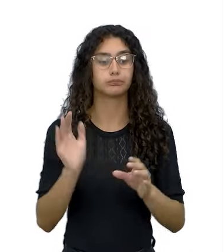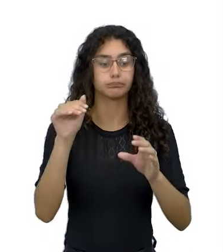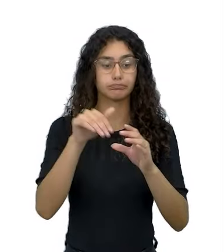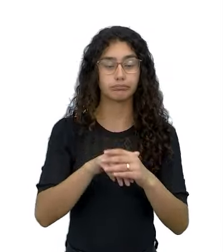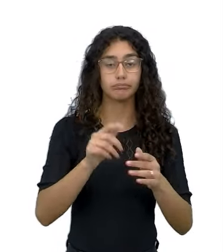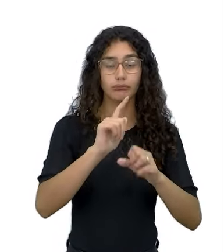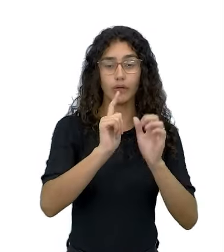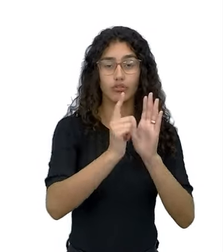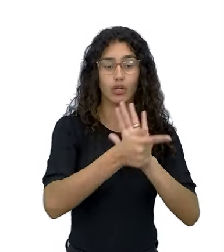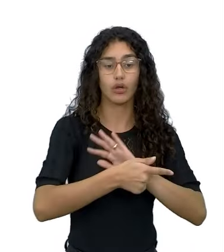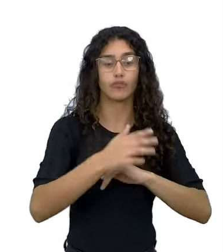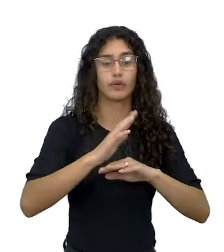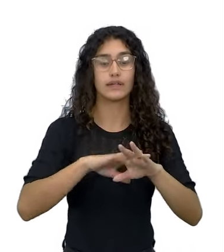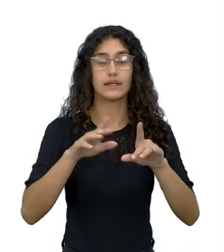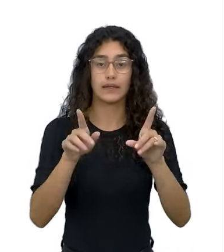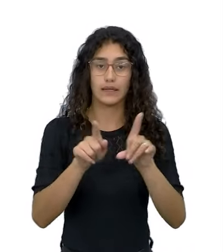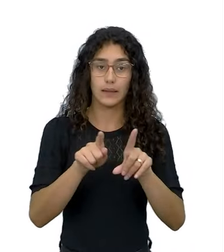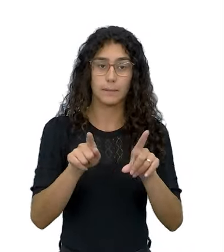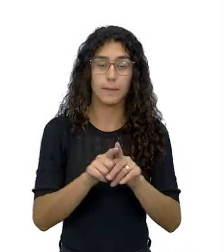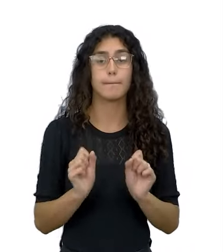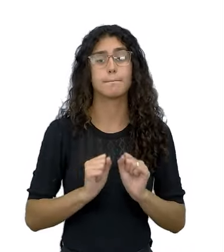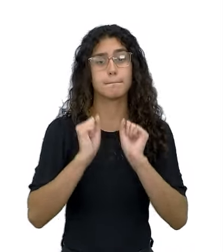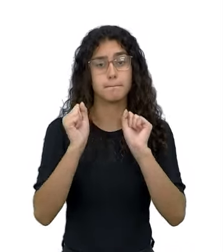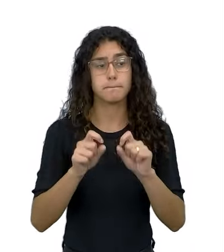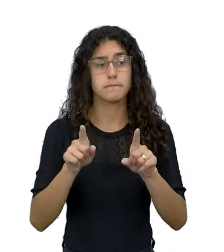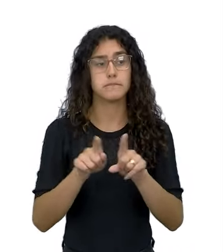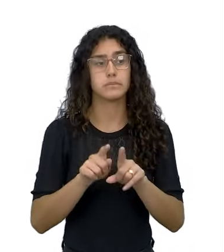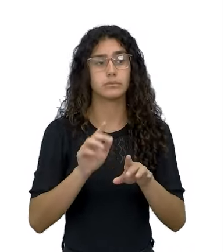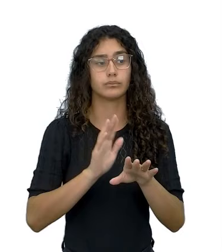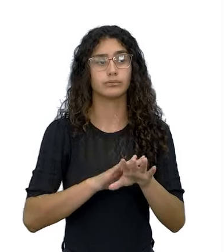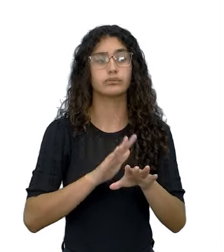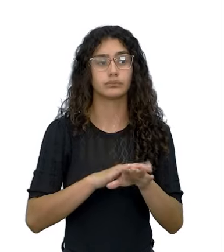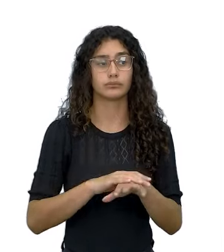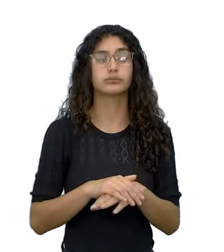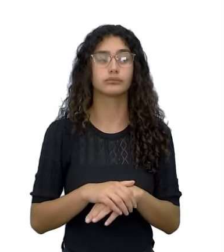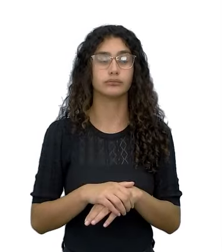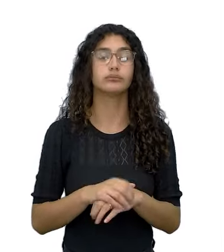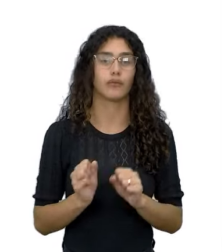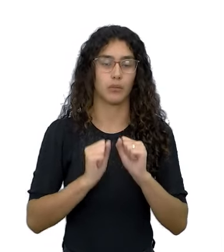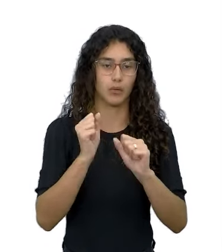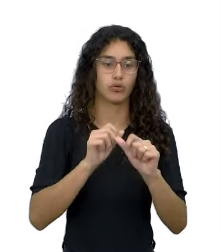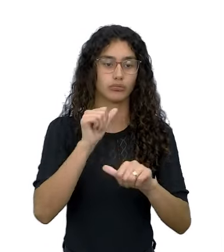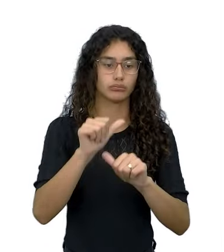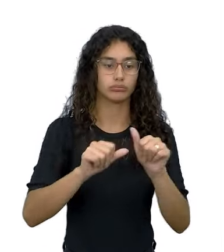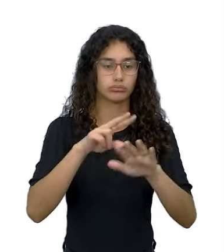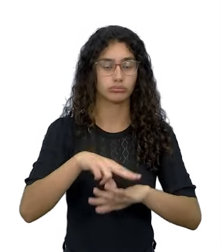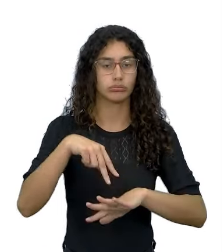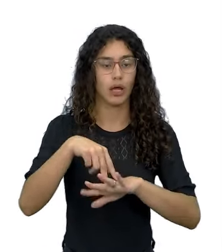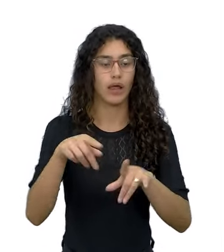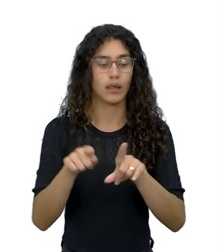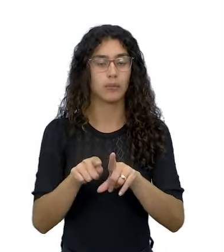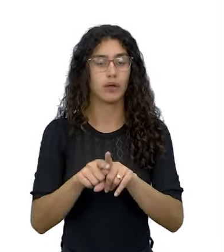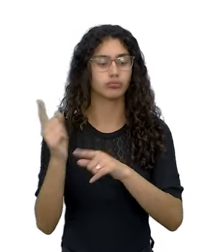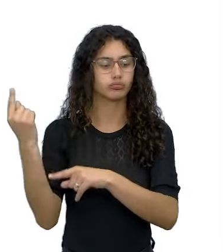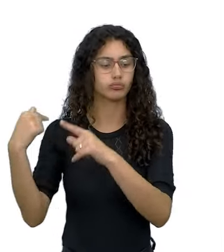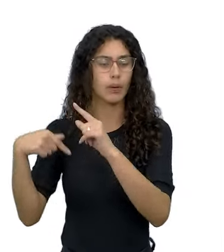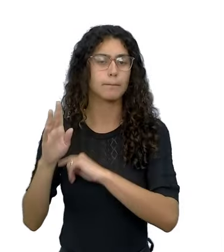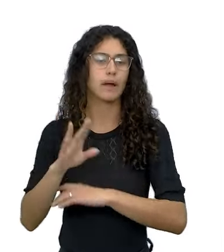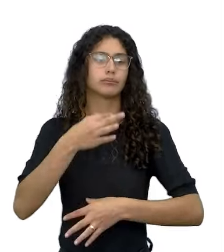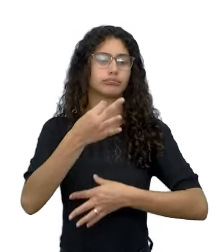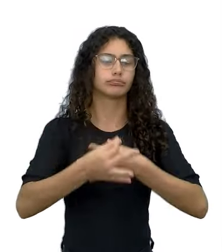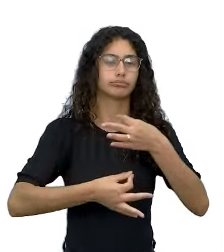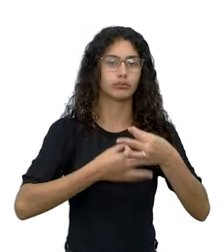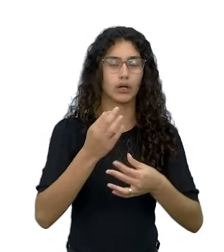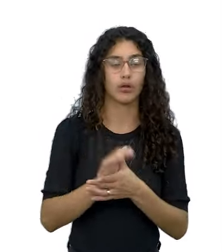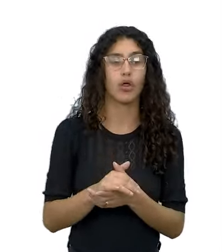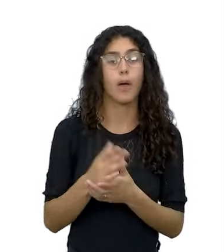desses gêneros trabalhados aqui, né, ele também pode ter opinião, ele também pode se colocar, ele pode se tornar mais crítico.